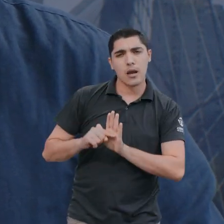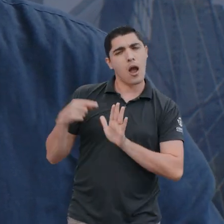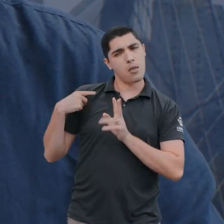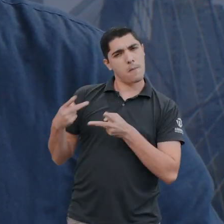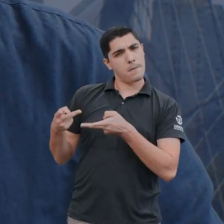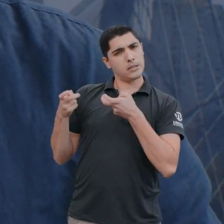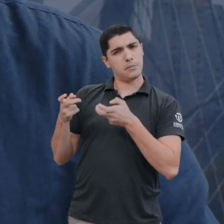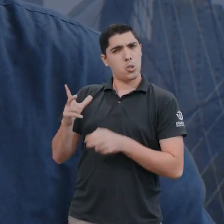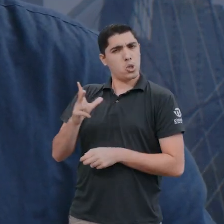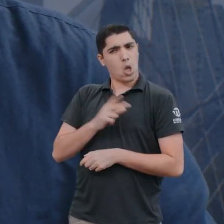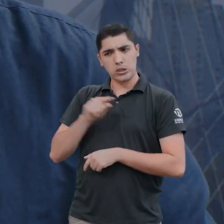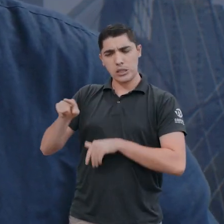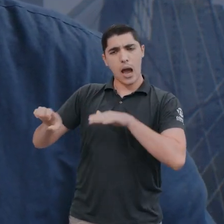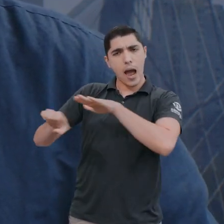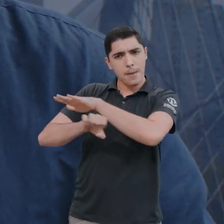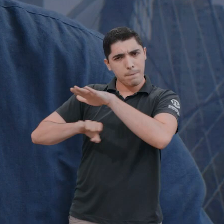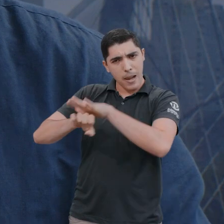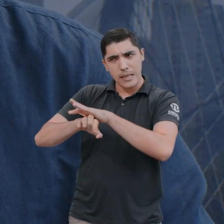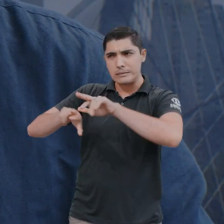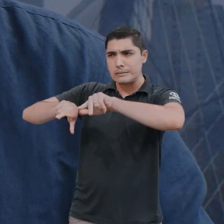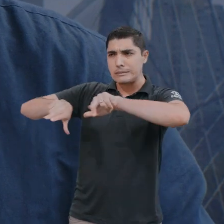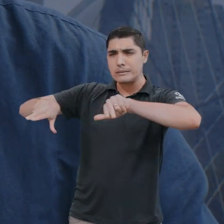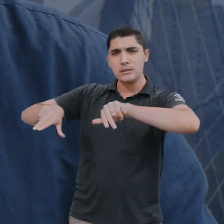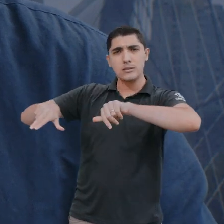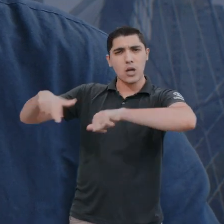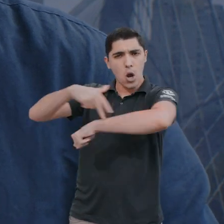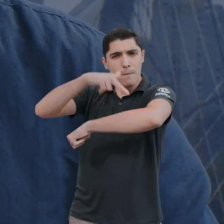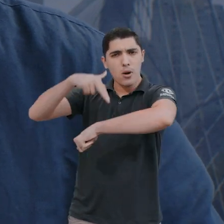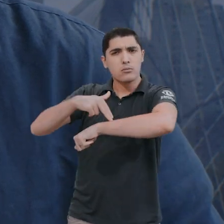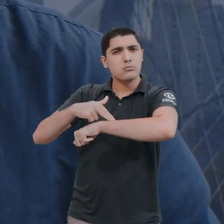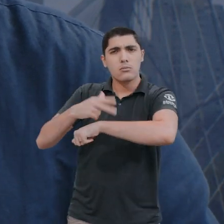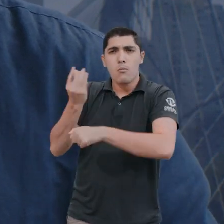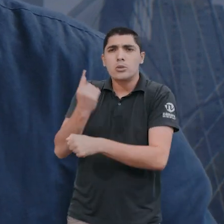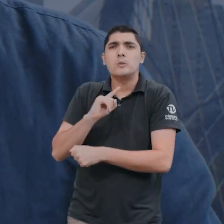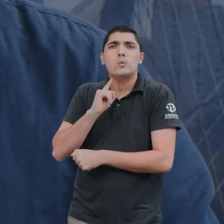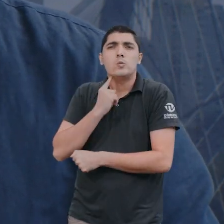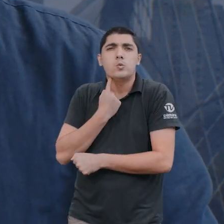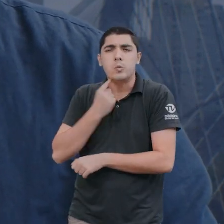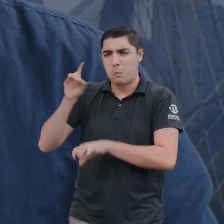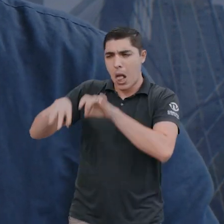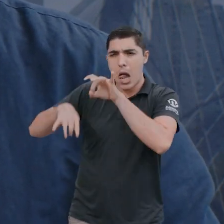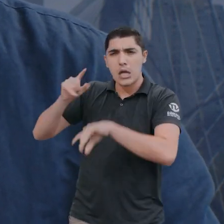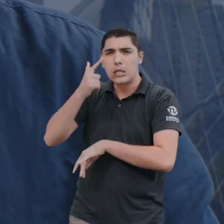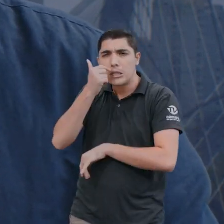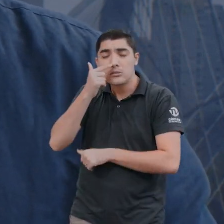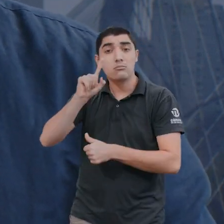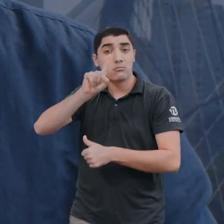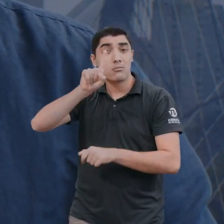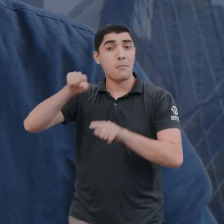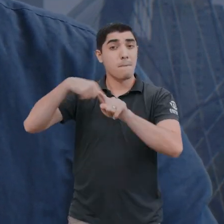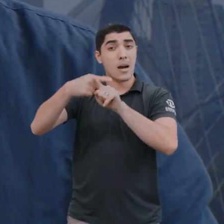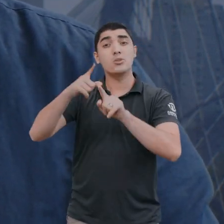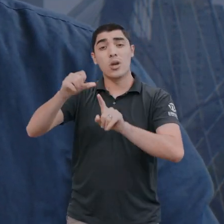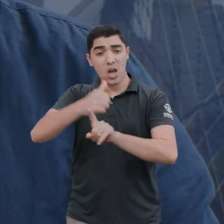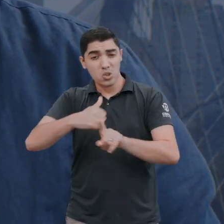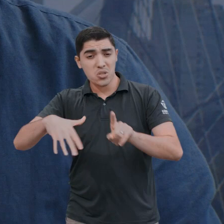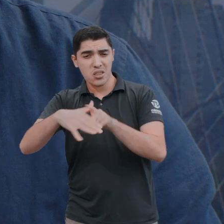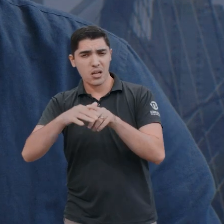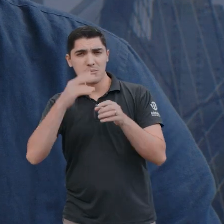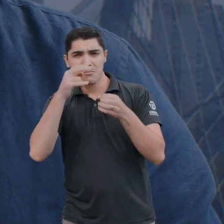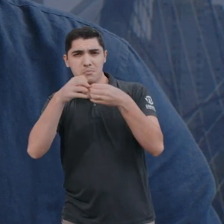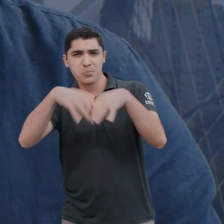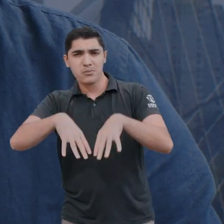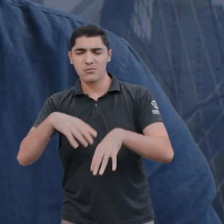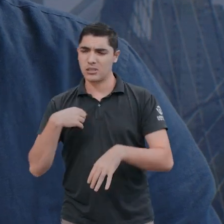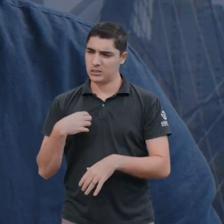ver o quanto a indústria da moda é poluente, né? E não só poluente, mas como ela é nociva para a nossa sociedade de uma forma geral.